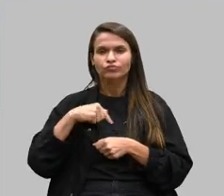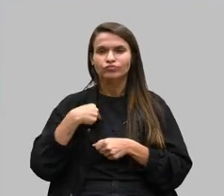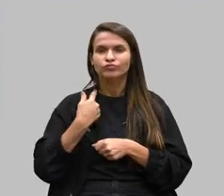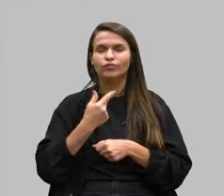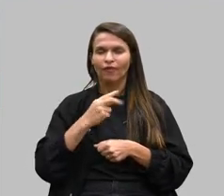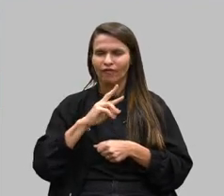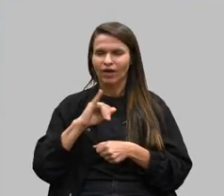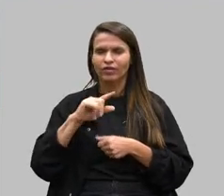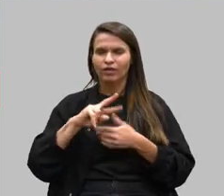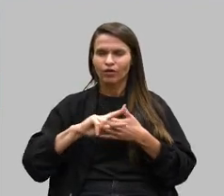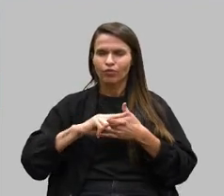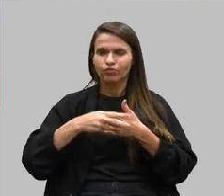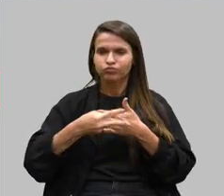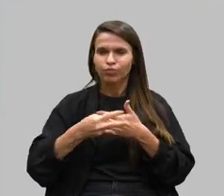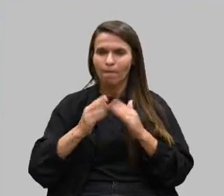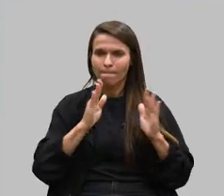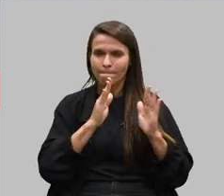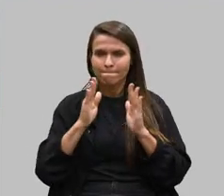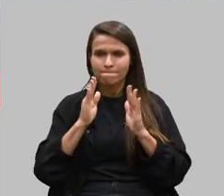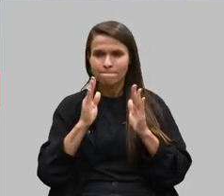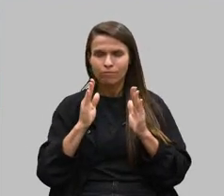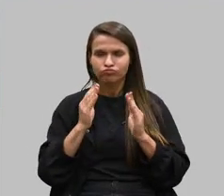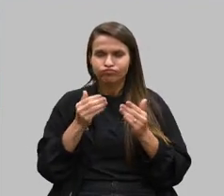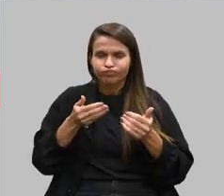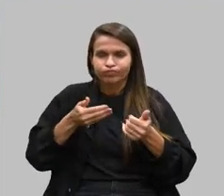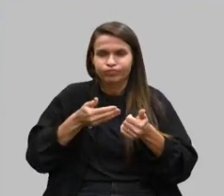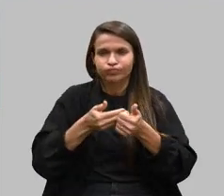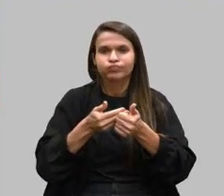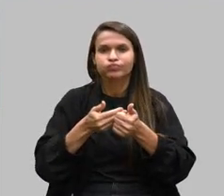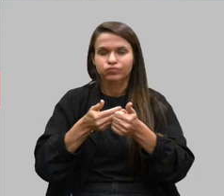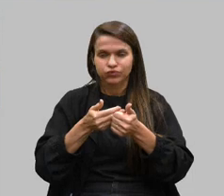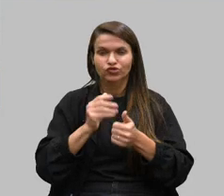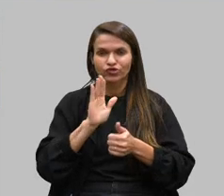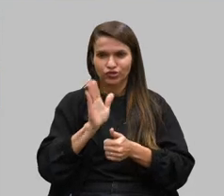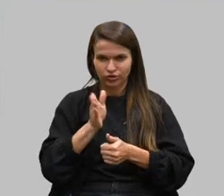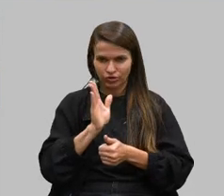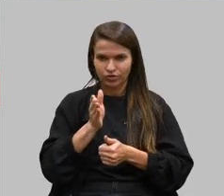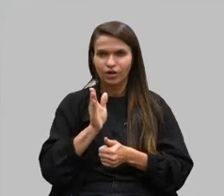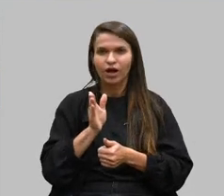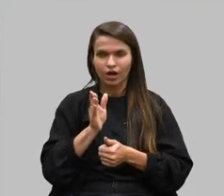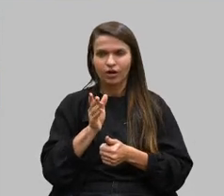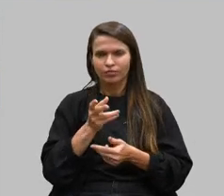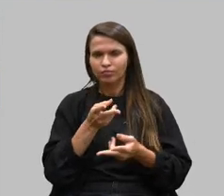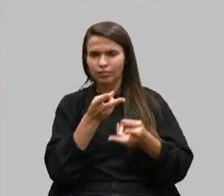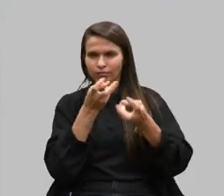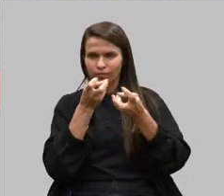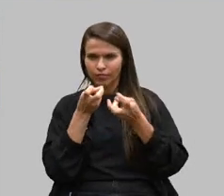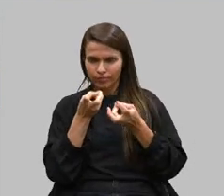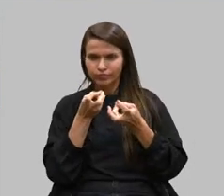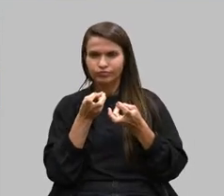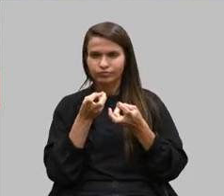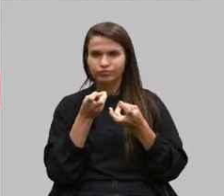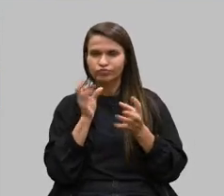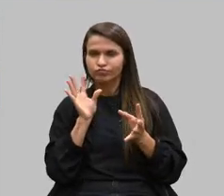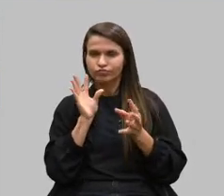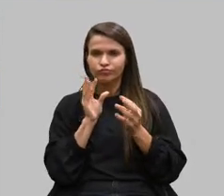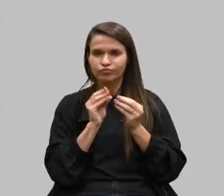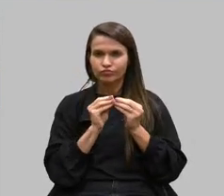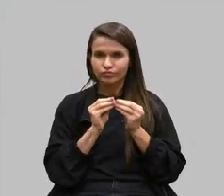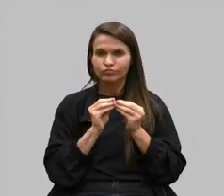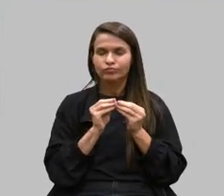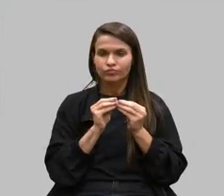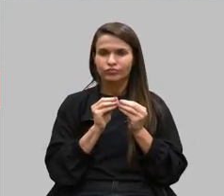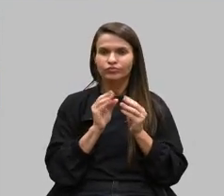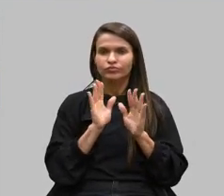médio e longo prazo algumas questões de curto prazo já estão e serão sentidas de forma breve algumas de médio com esses